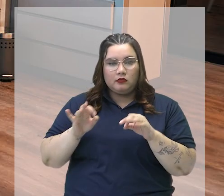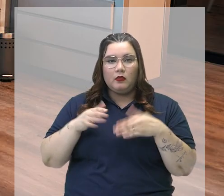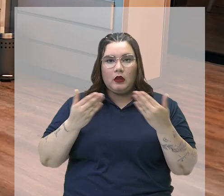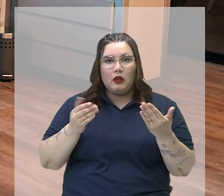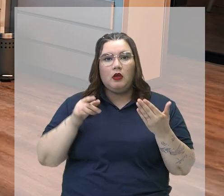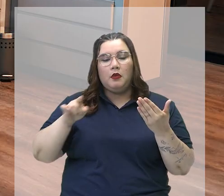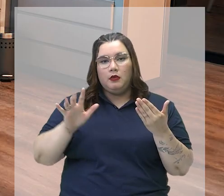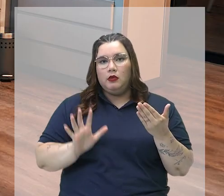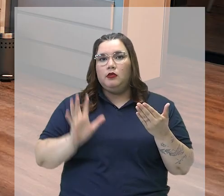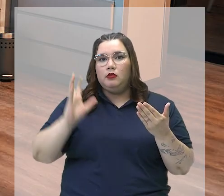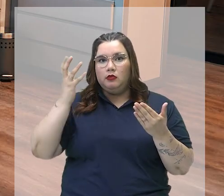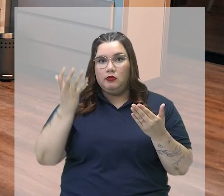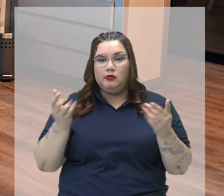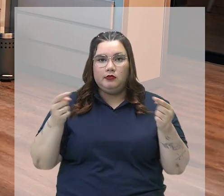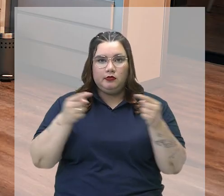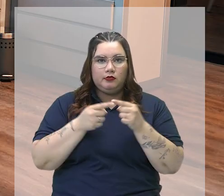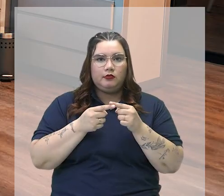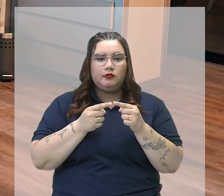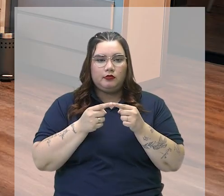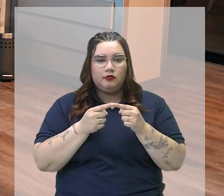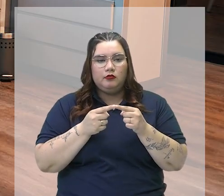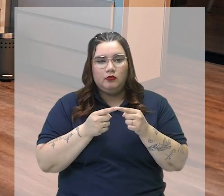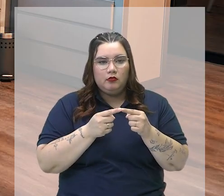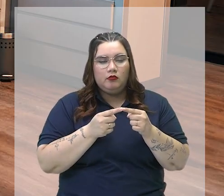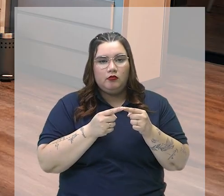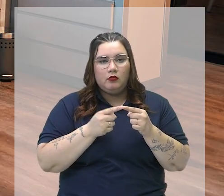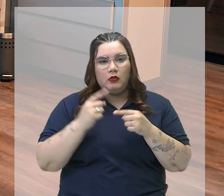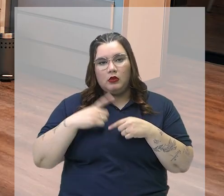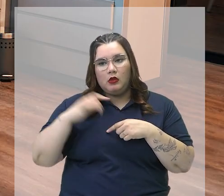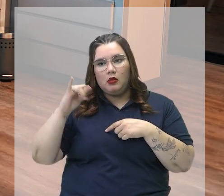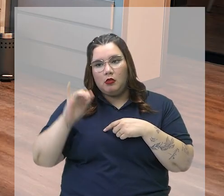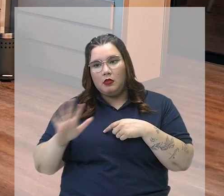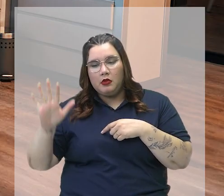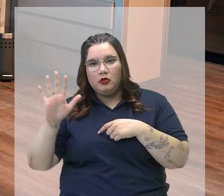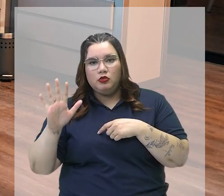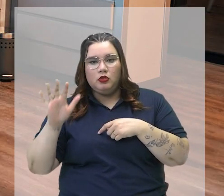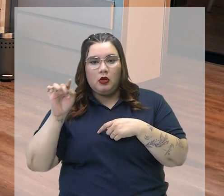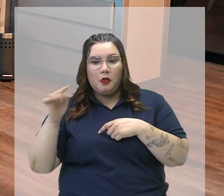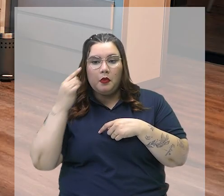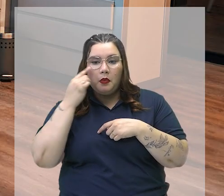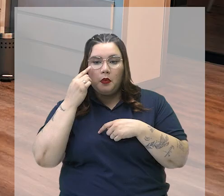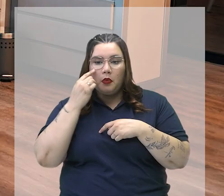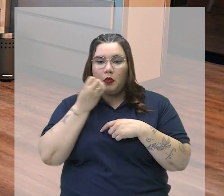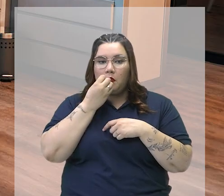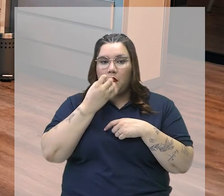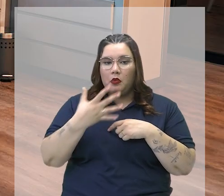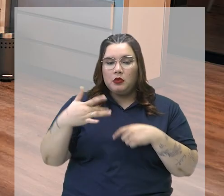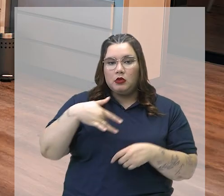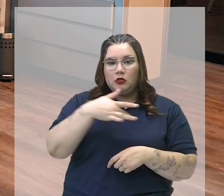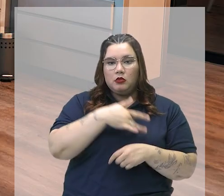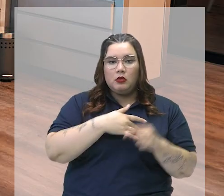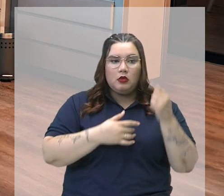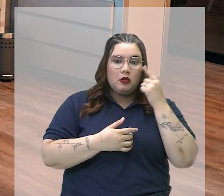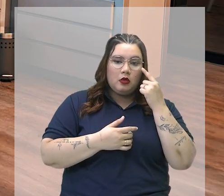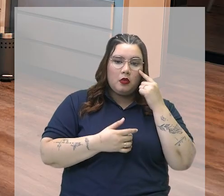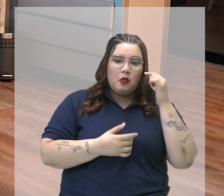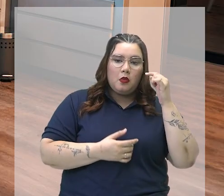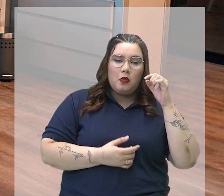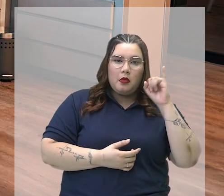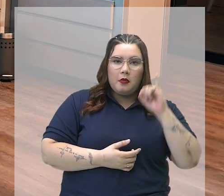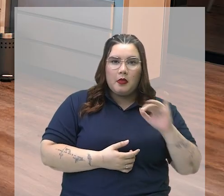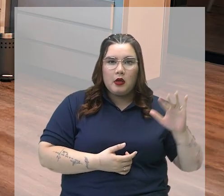isso acontece aí nós temos o olho saudável e o olho com glaucoma aqui do lado, com a pressão muito alta.